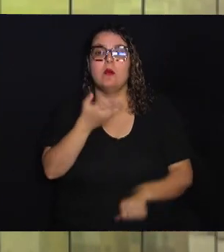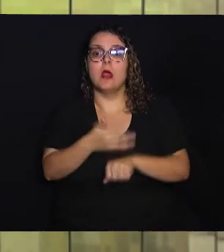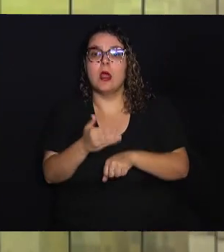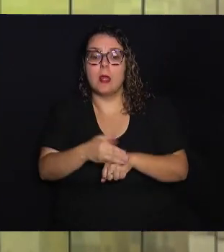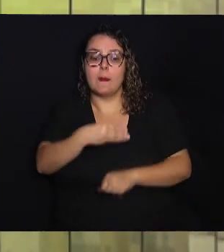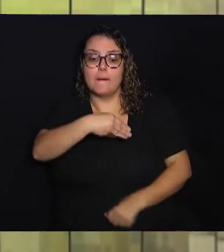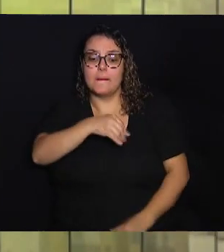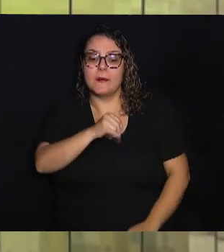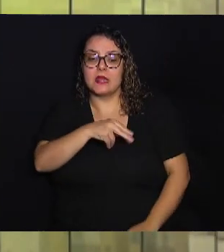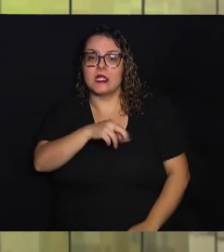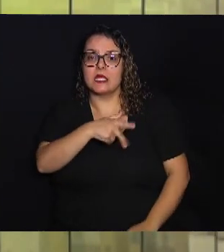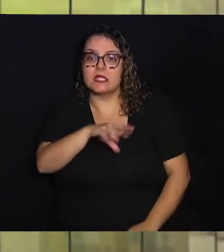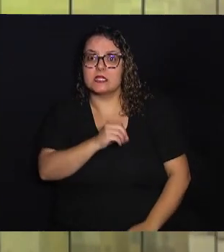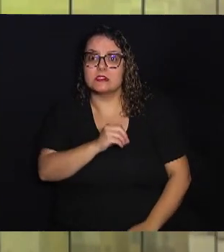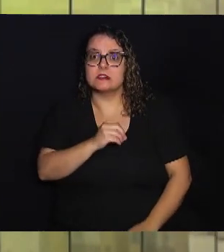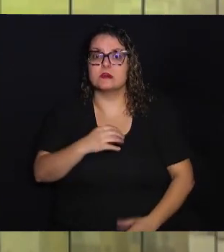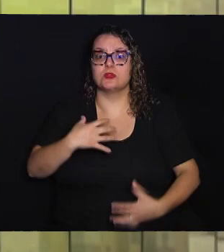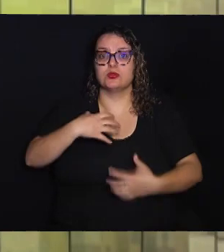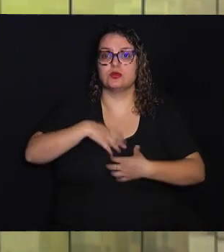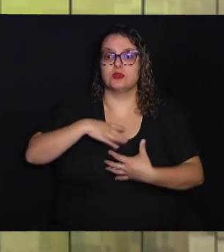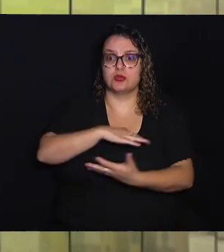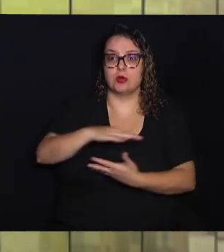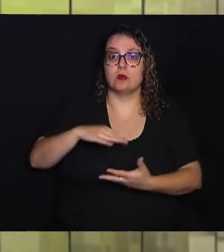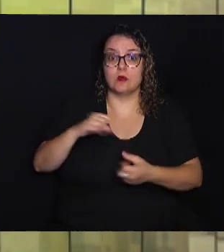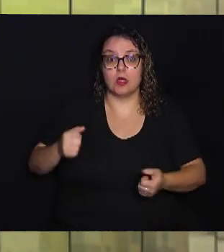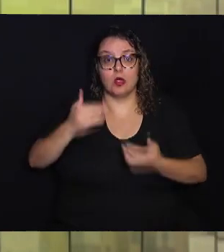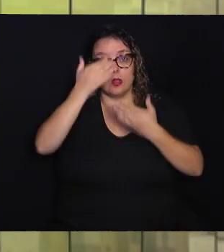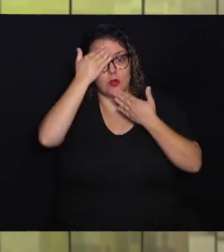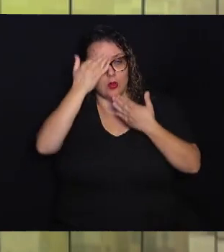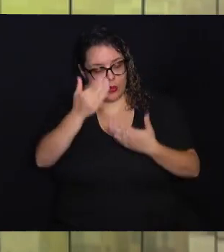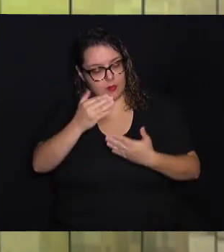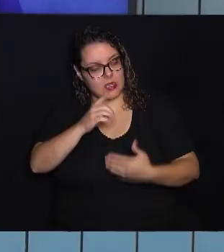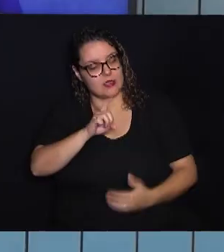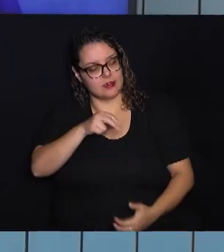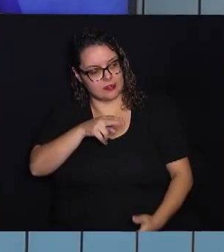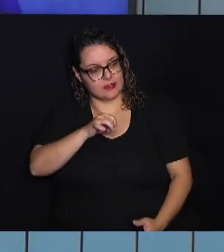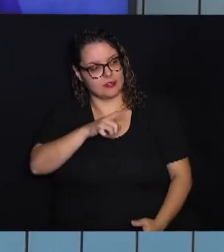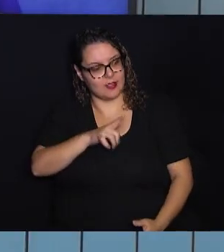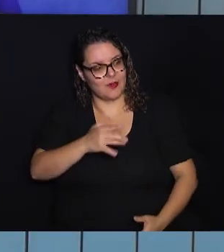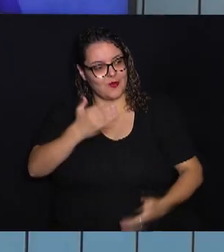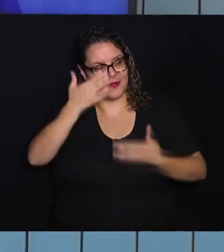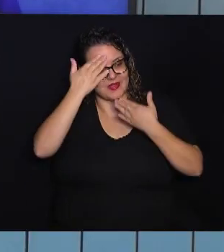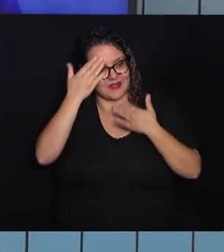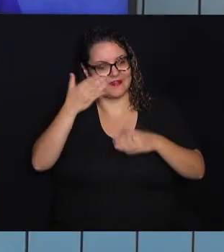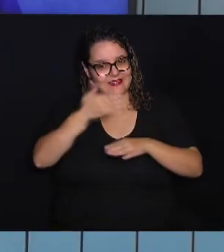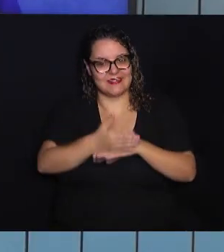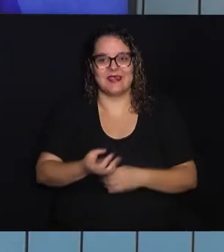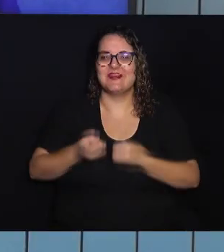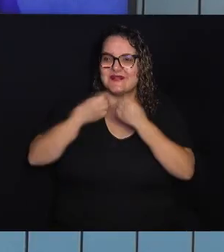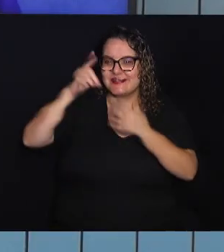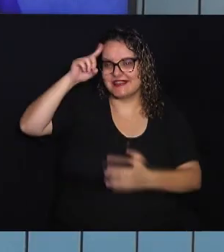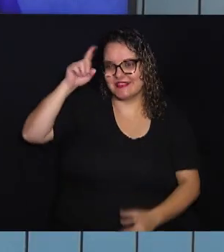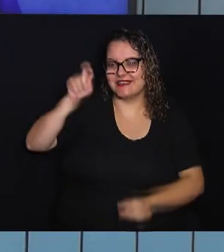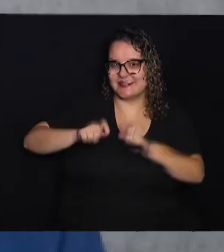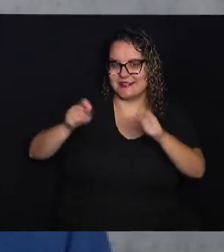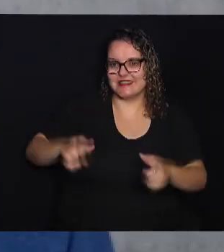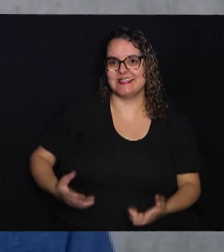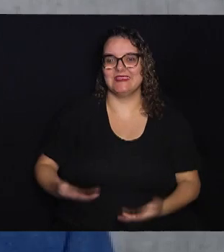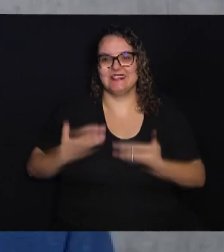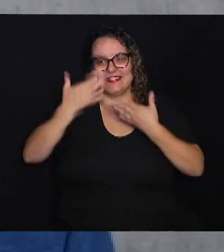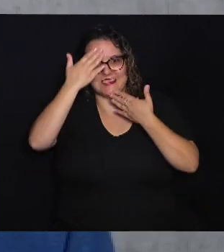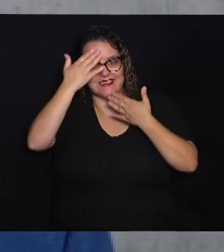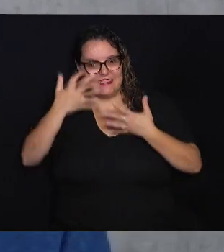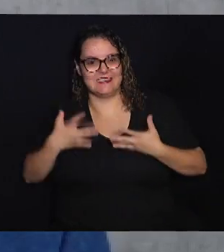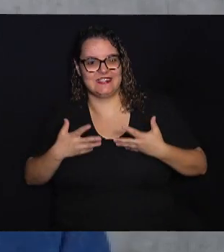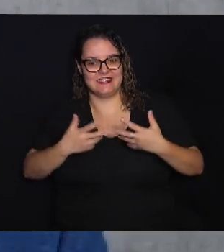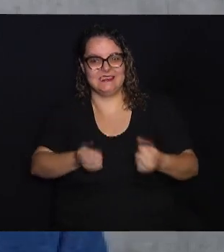que é possível praticar a mineração de uma forma sustentável. Muito obrigada, Daniel, pela sua participação aqui com a gente. Bom dia,